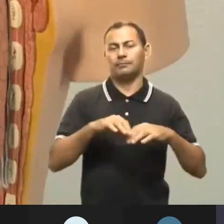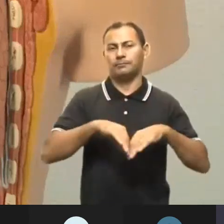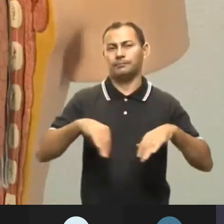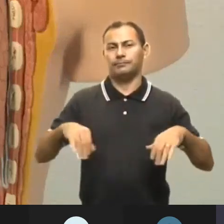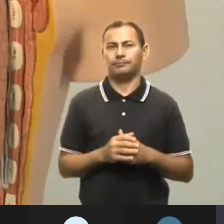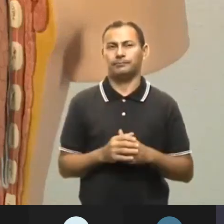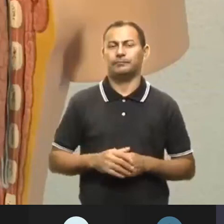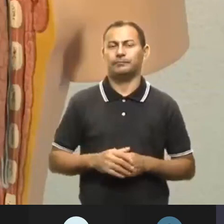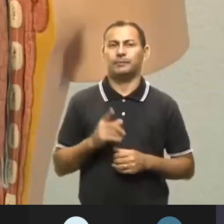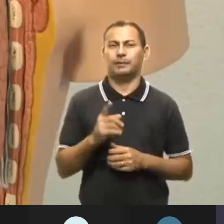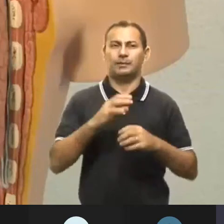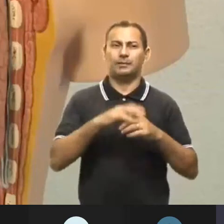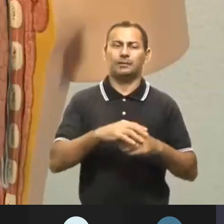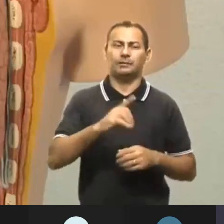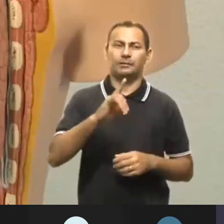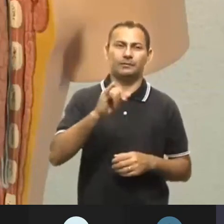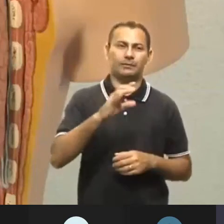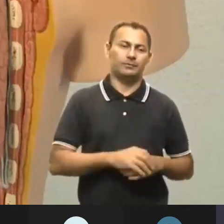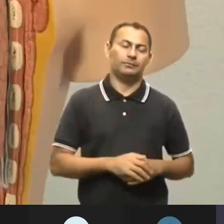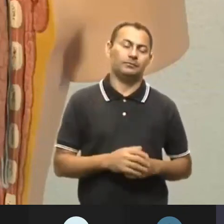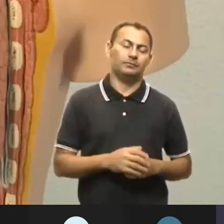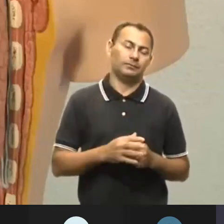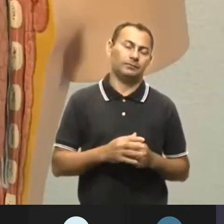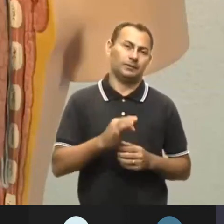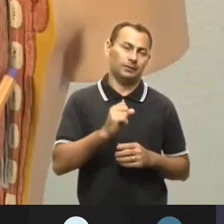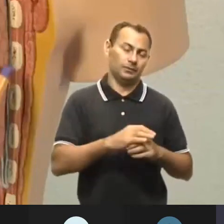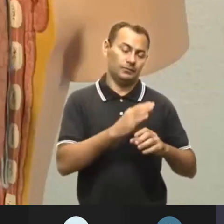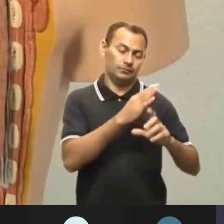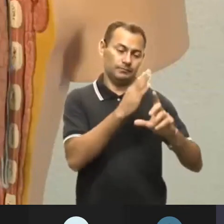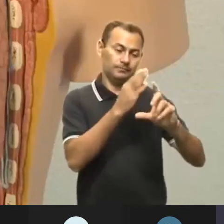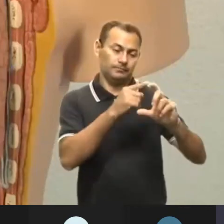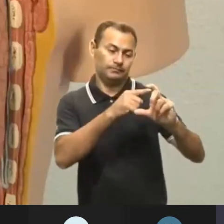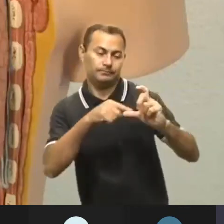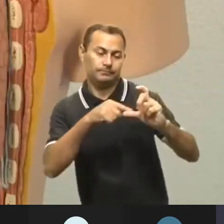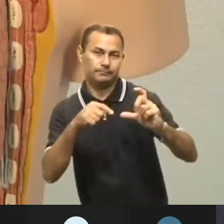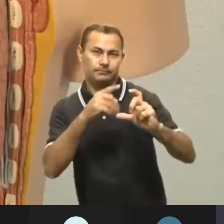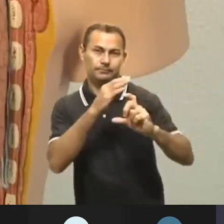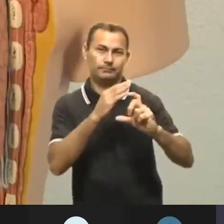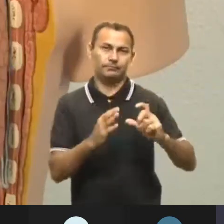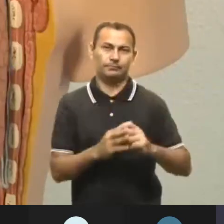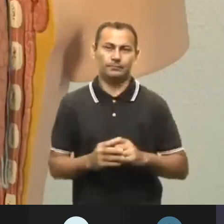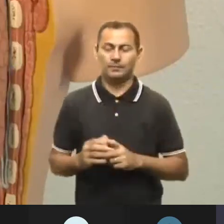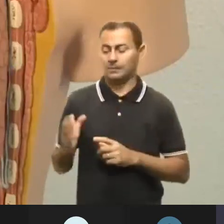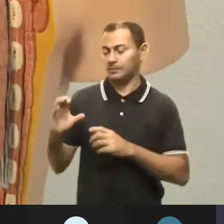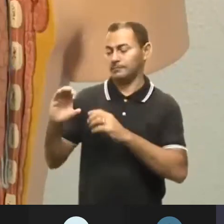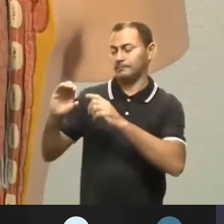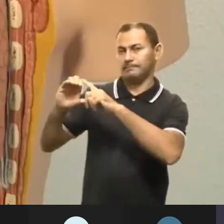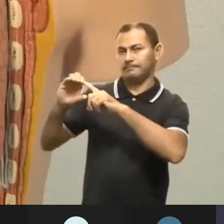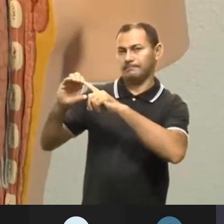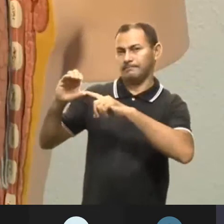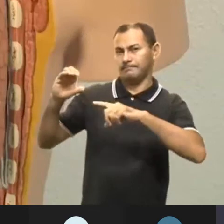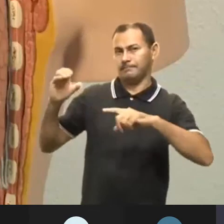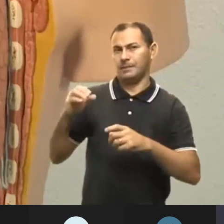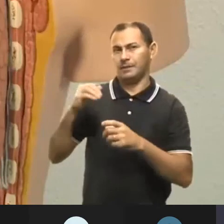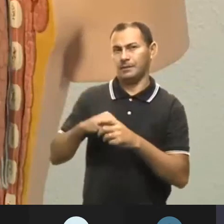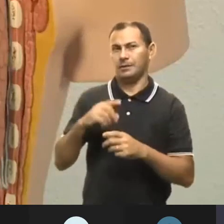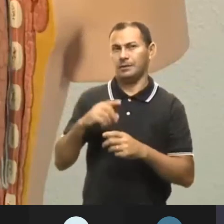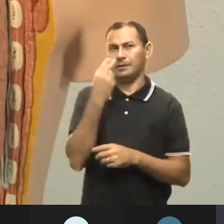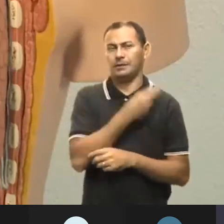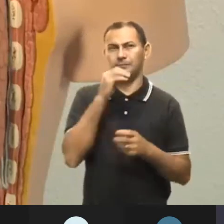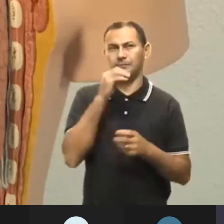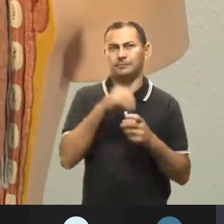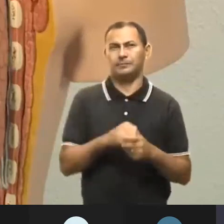pulmões. Então, é aí embaixo o diafragma, fissura horizontal, oblíqua do lado esquerdo, e aí, ó,